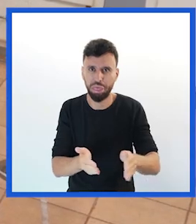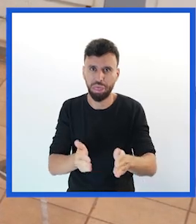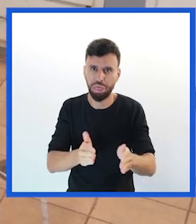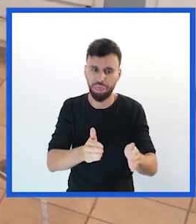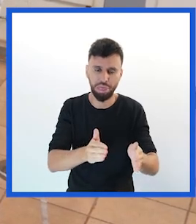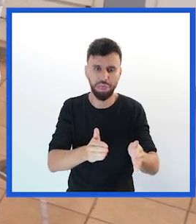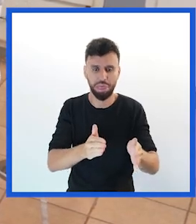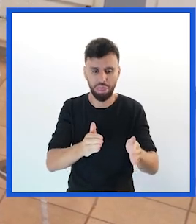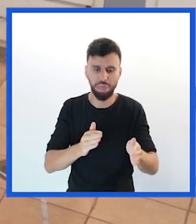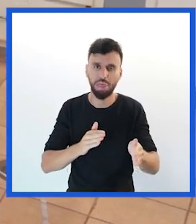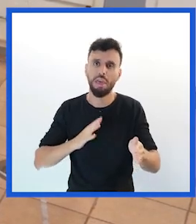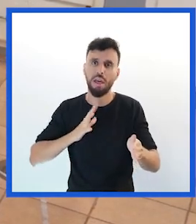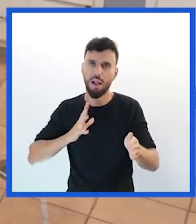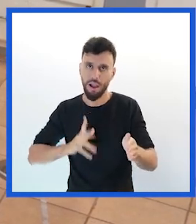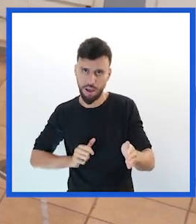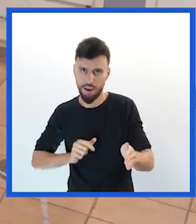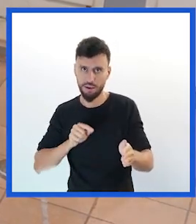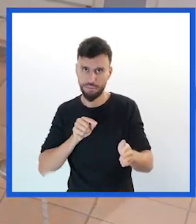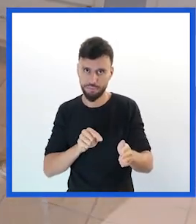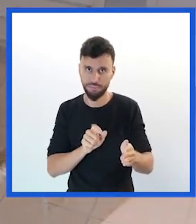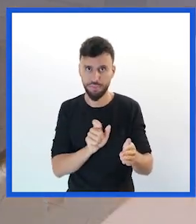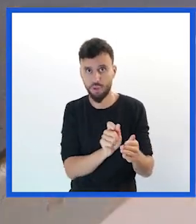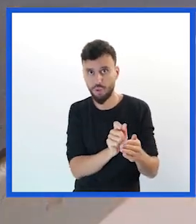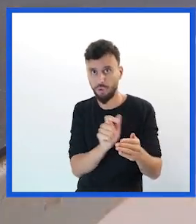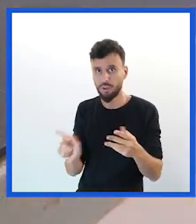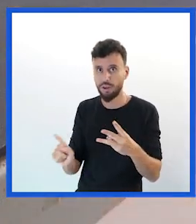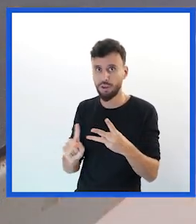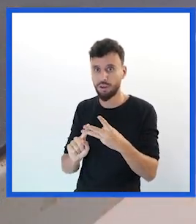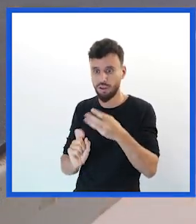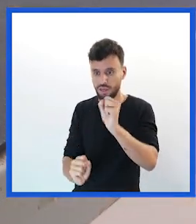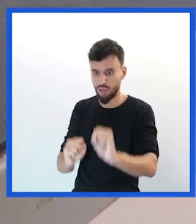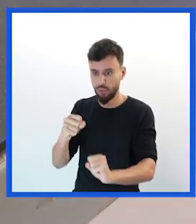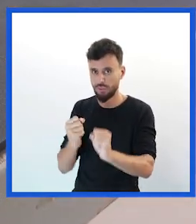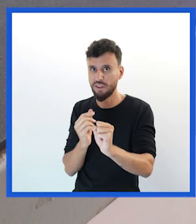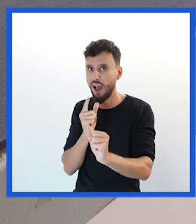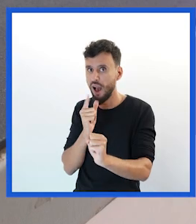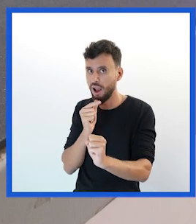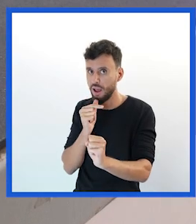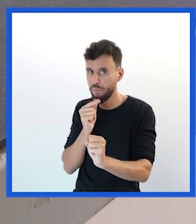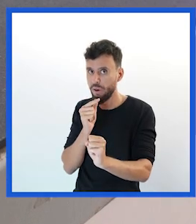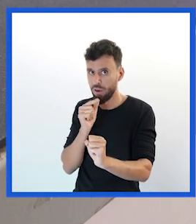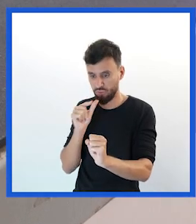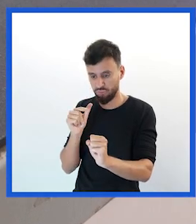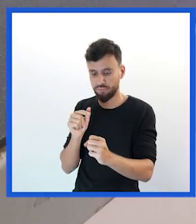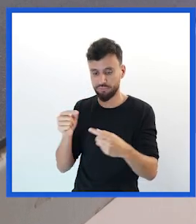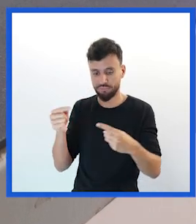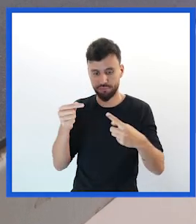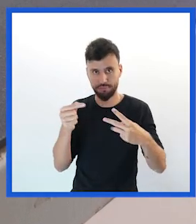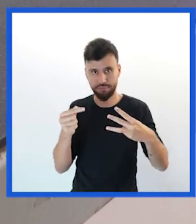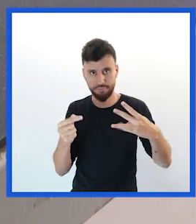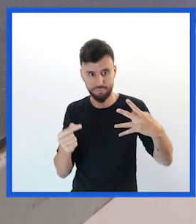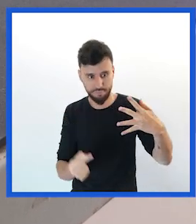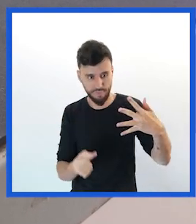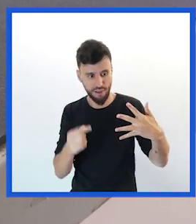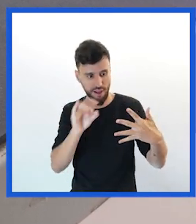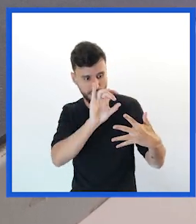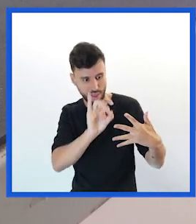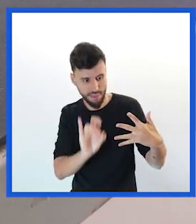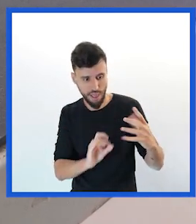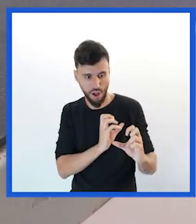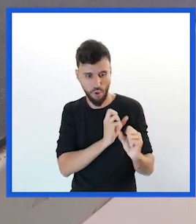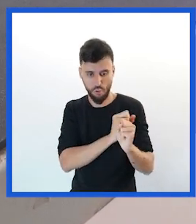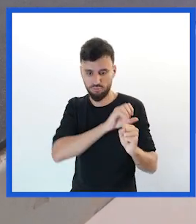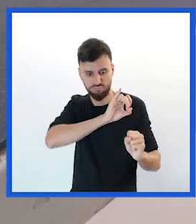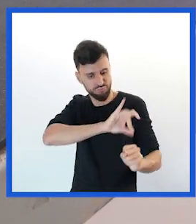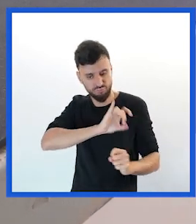limpa do que, por exemplo, um efluente de uma indústria alimentícia. E isso muda a forma como os cálculos são feitos e os volumes